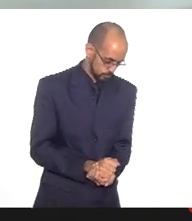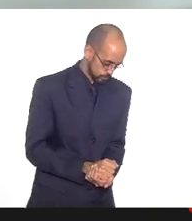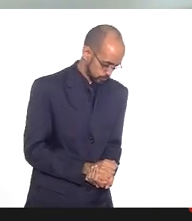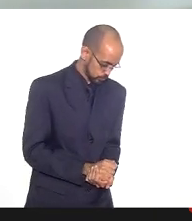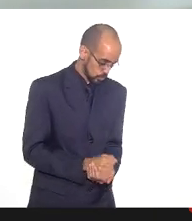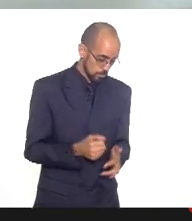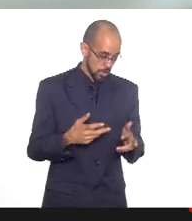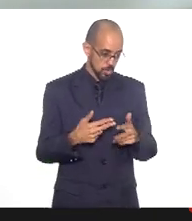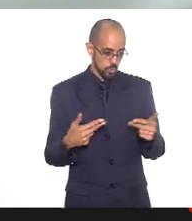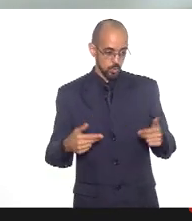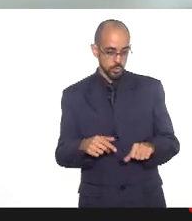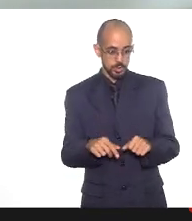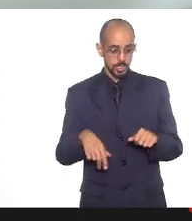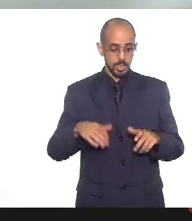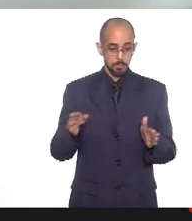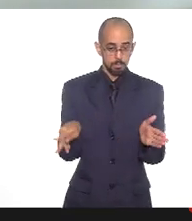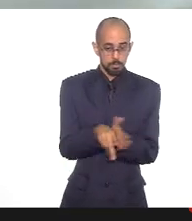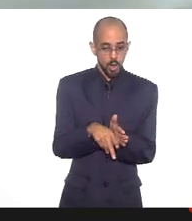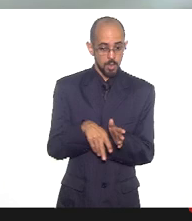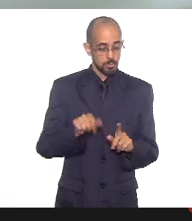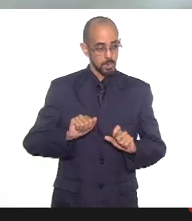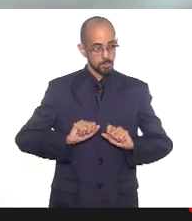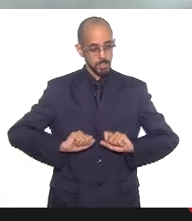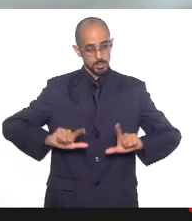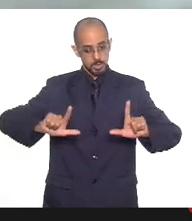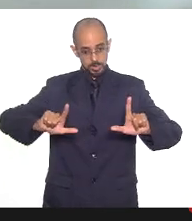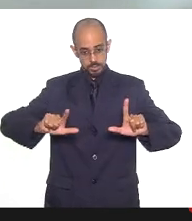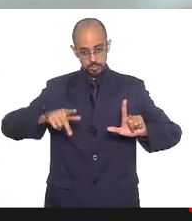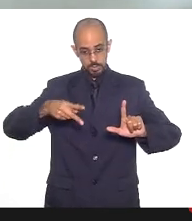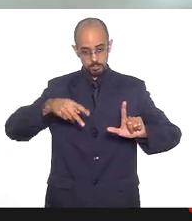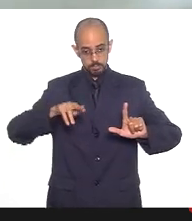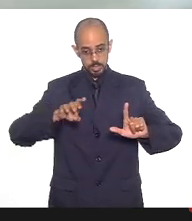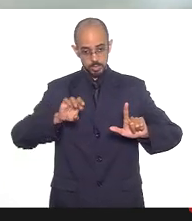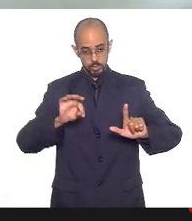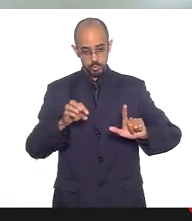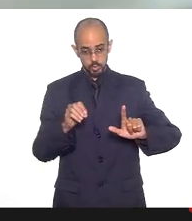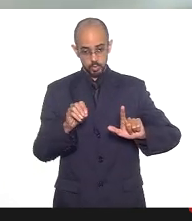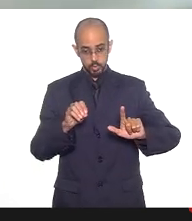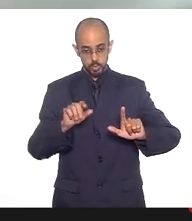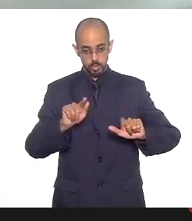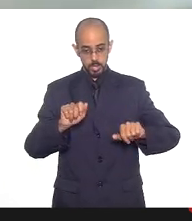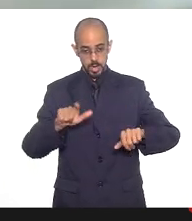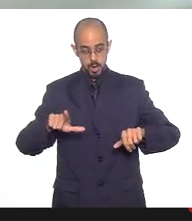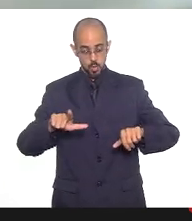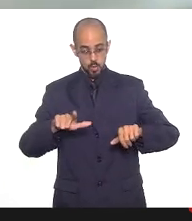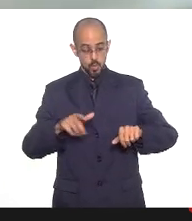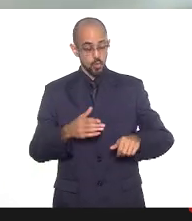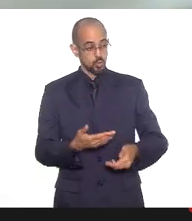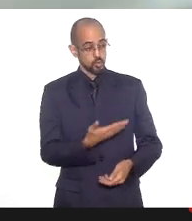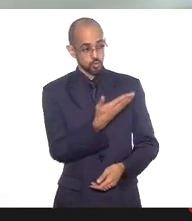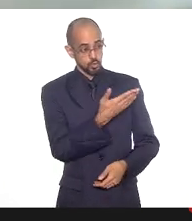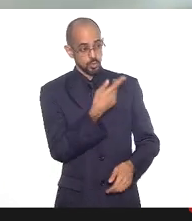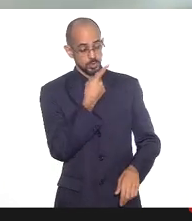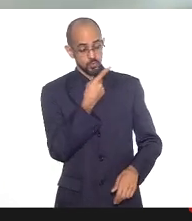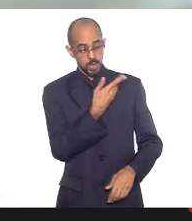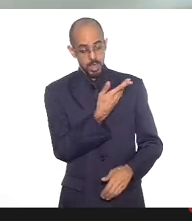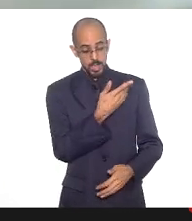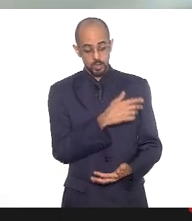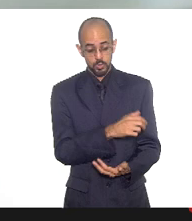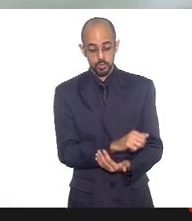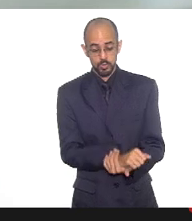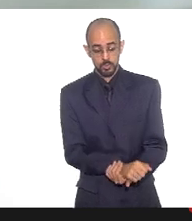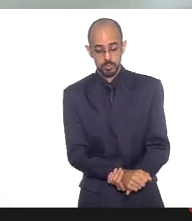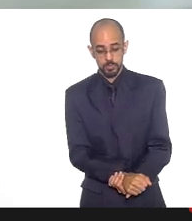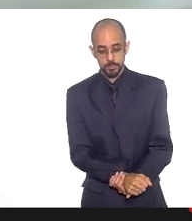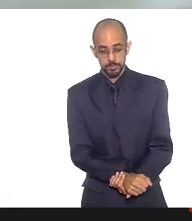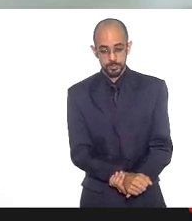da Petrodal. Os senhores afirmaram Estou